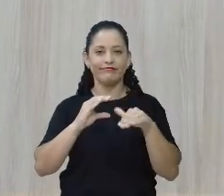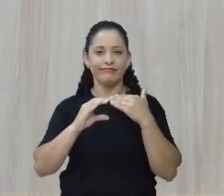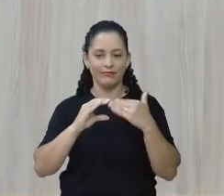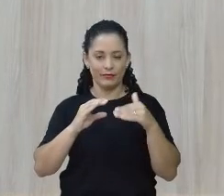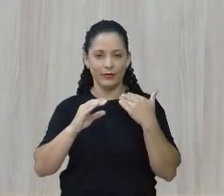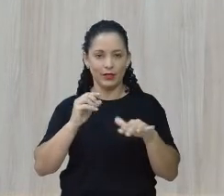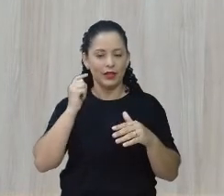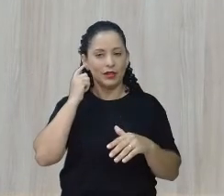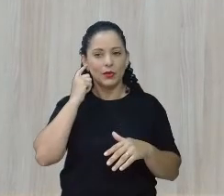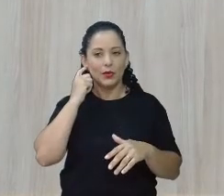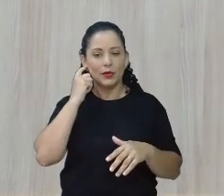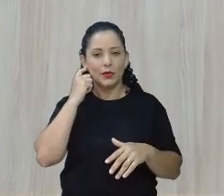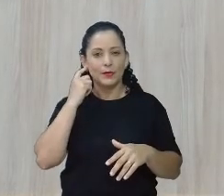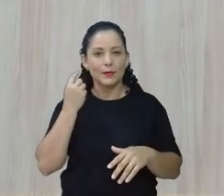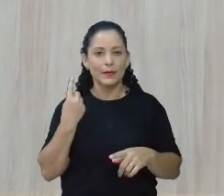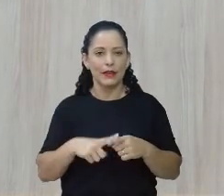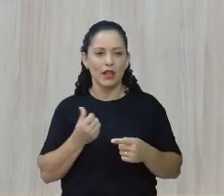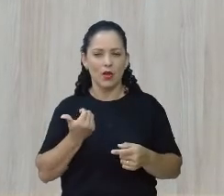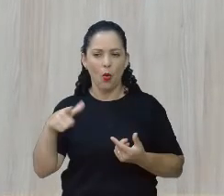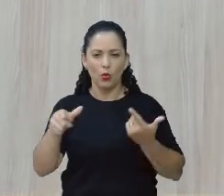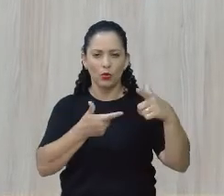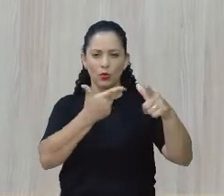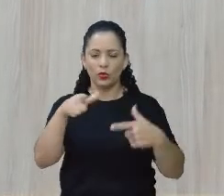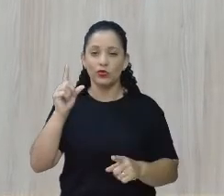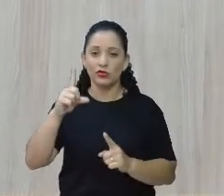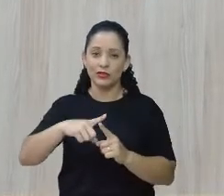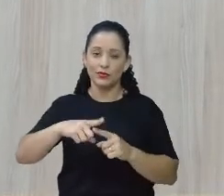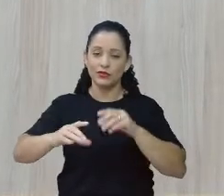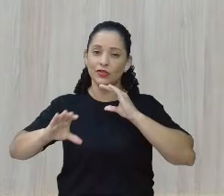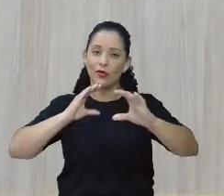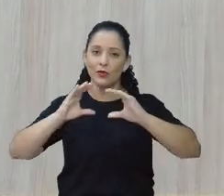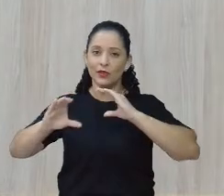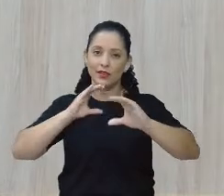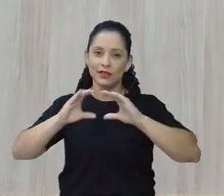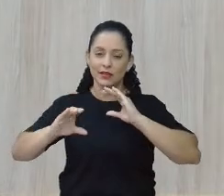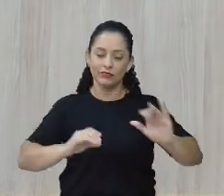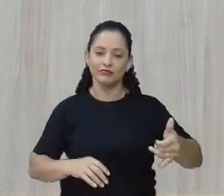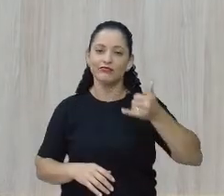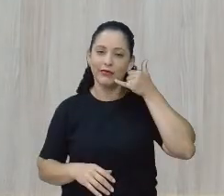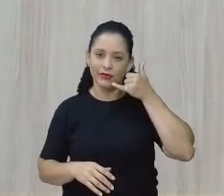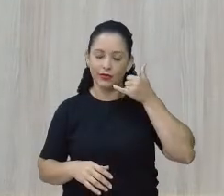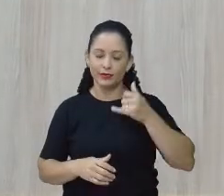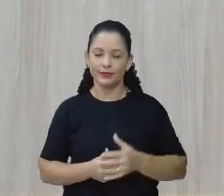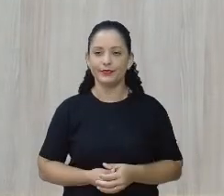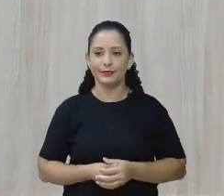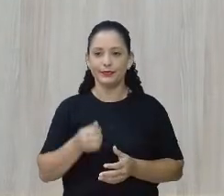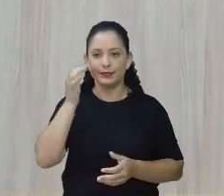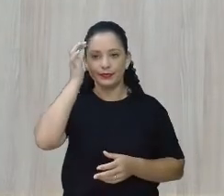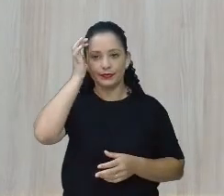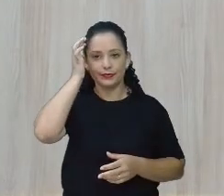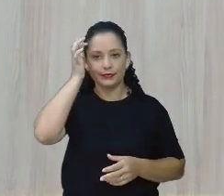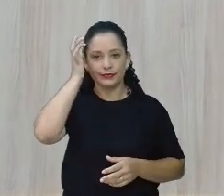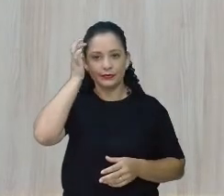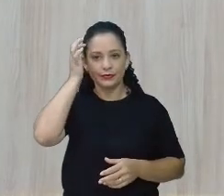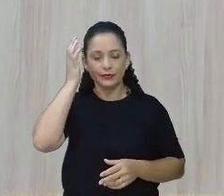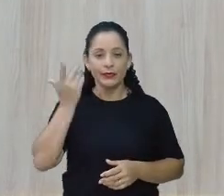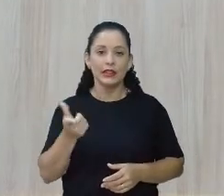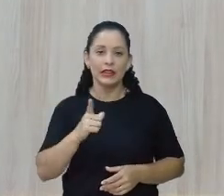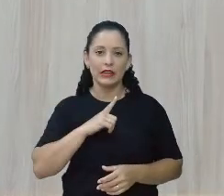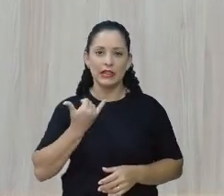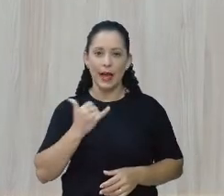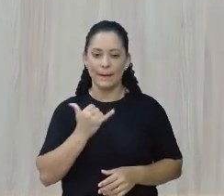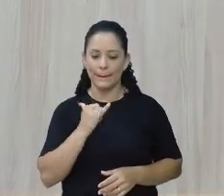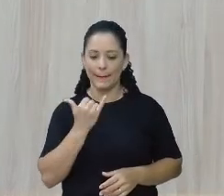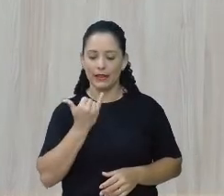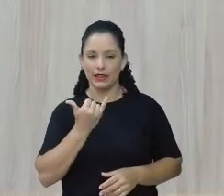função sanada por outras formas de comunicação, como o telefone. A bateria desse telefone